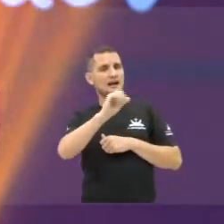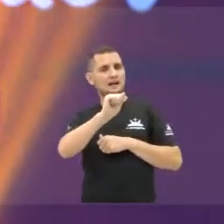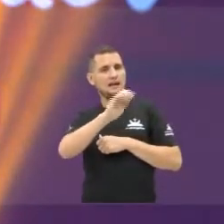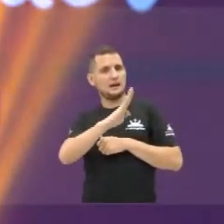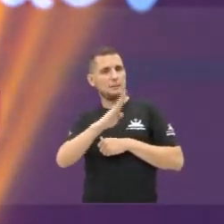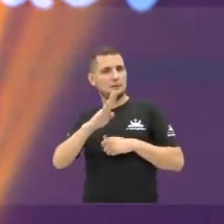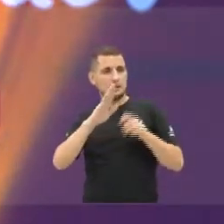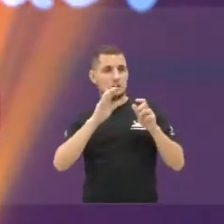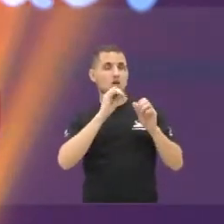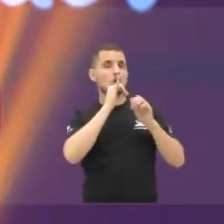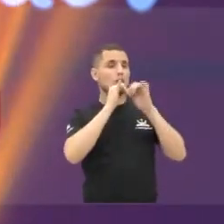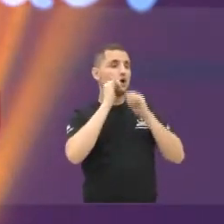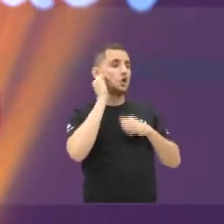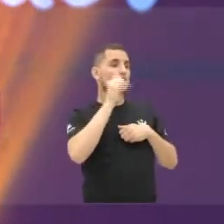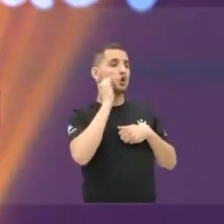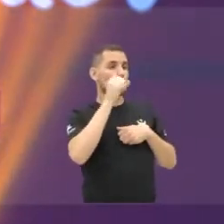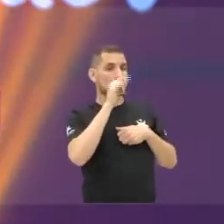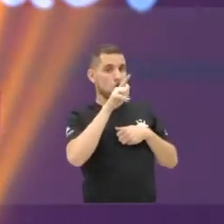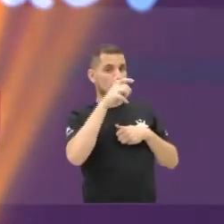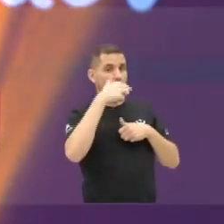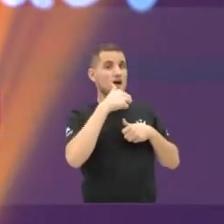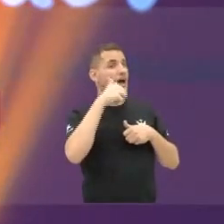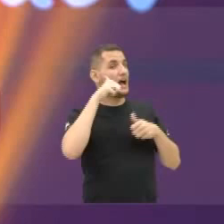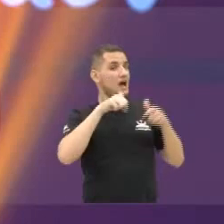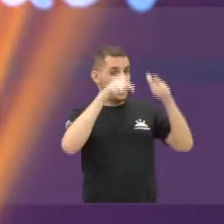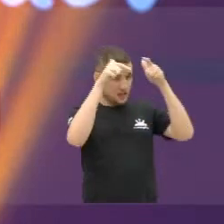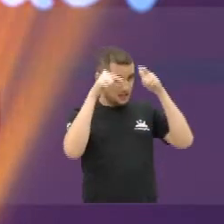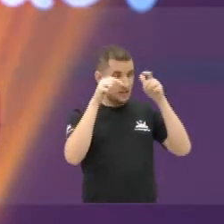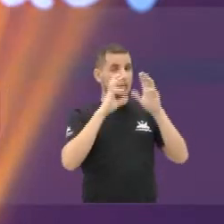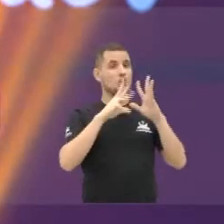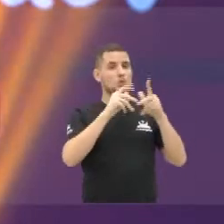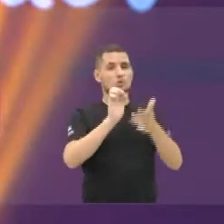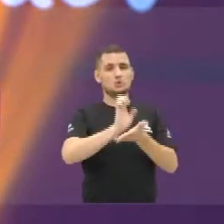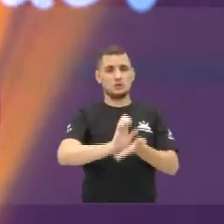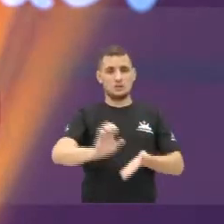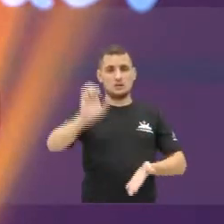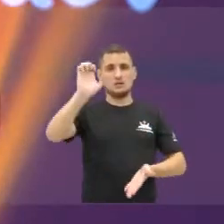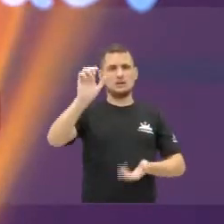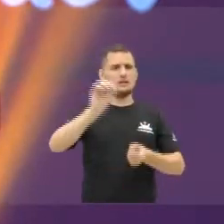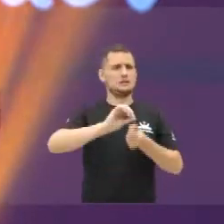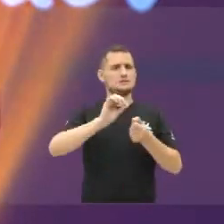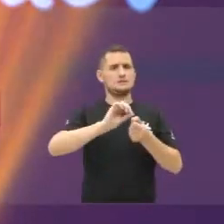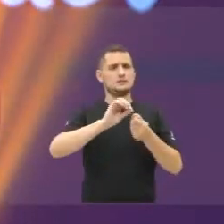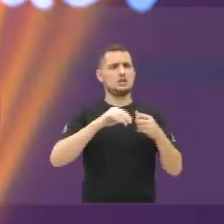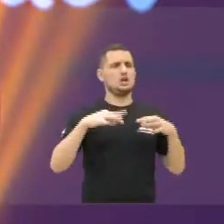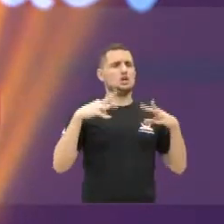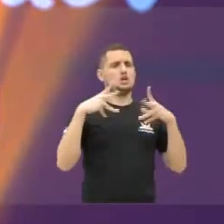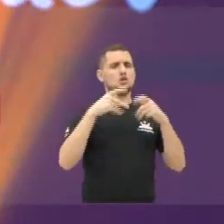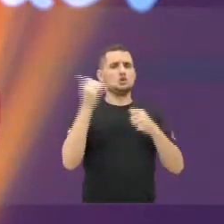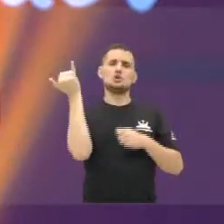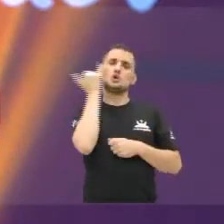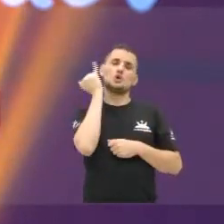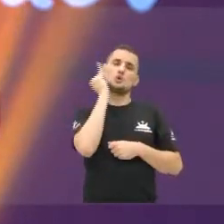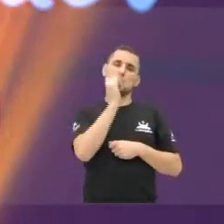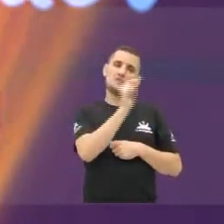tudo o que fizera Elias e como ele passara ao fio da espada todos os profetas de